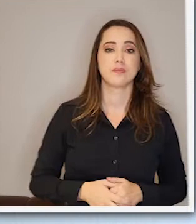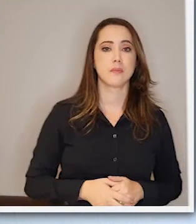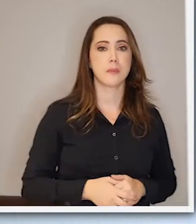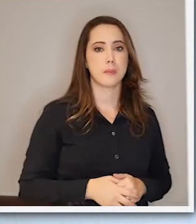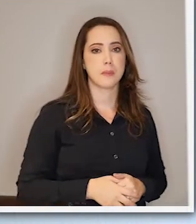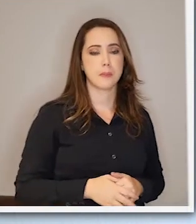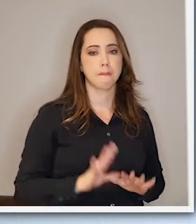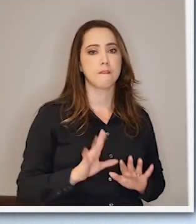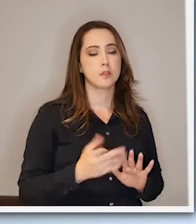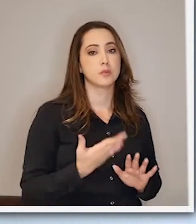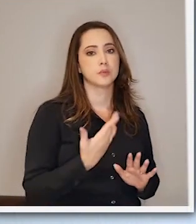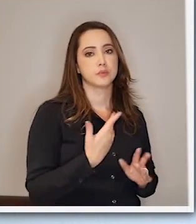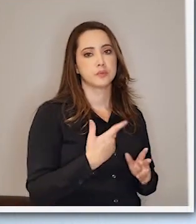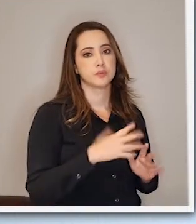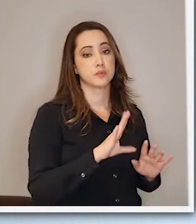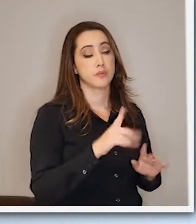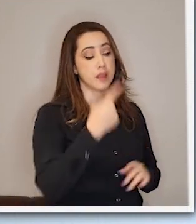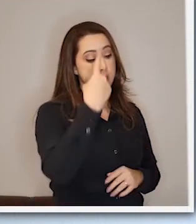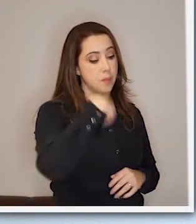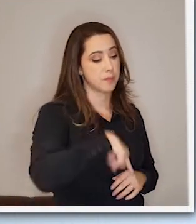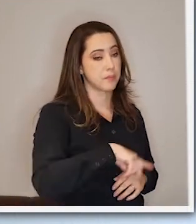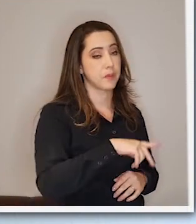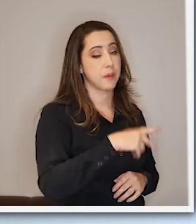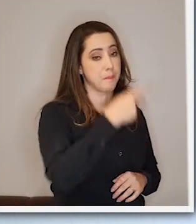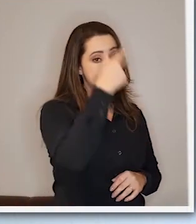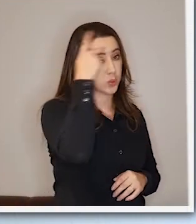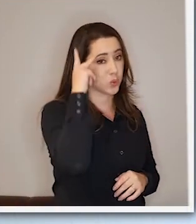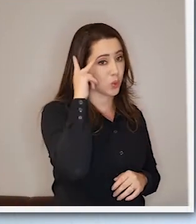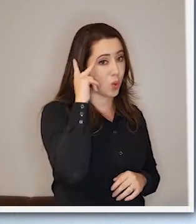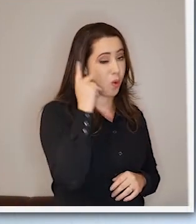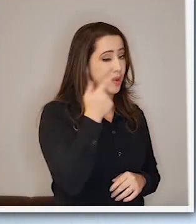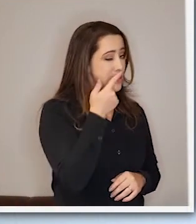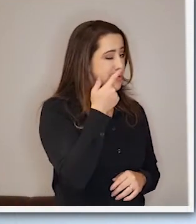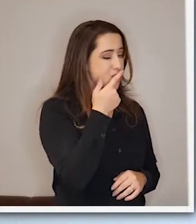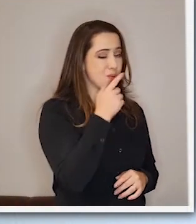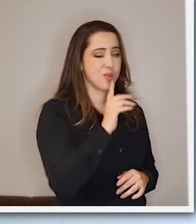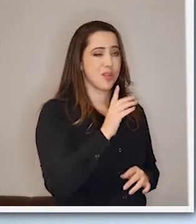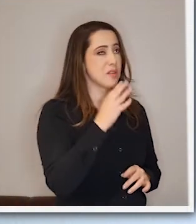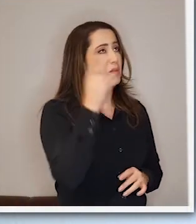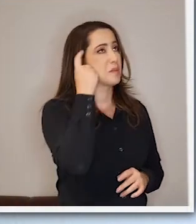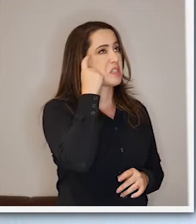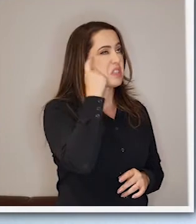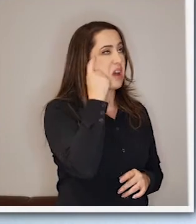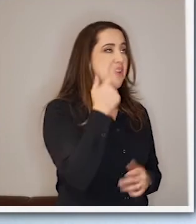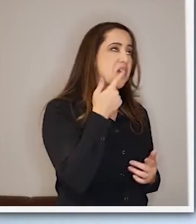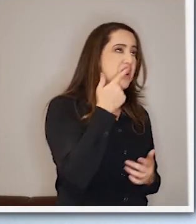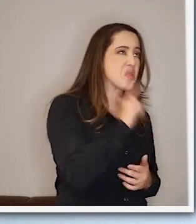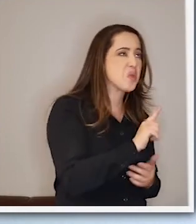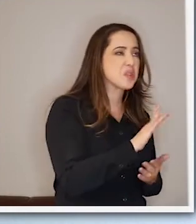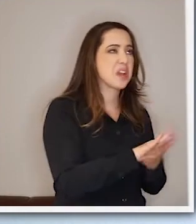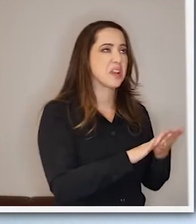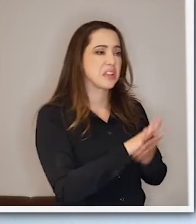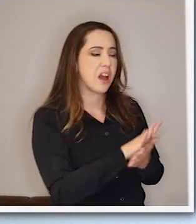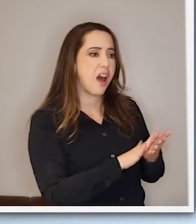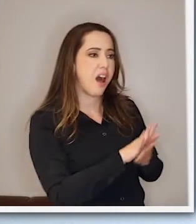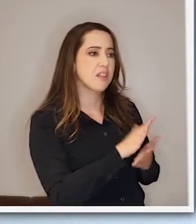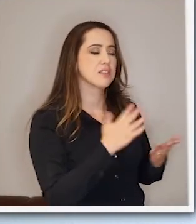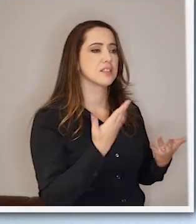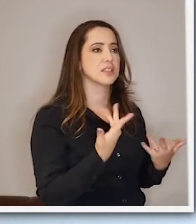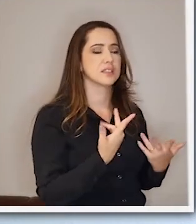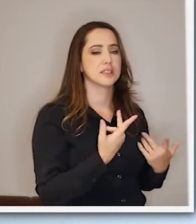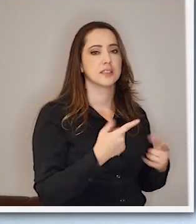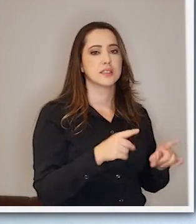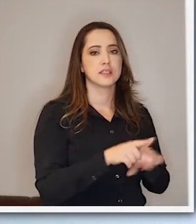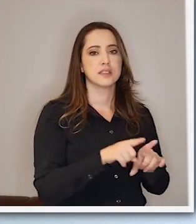com você. Agora, na parte política da coisa. Só resgatando um pouquinho. O improvável, como eu falei aqui na história, da